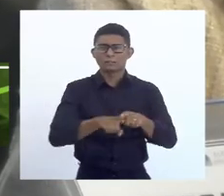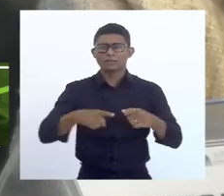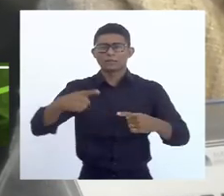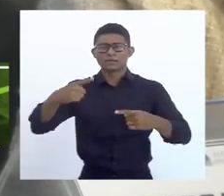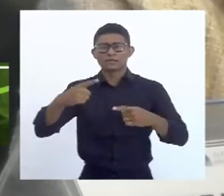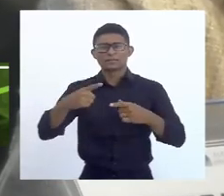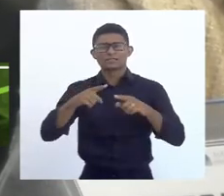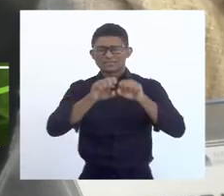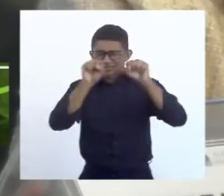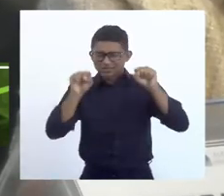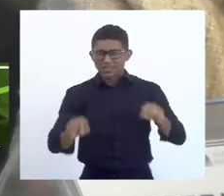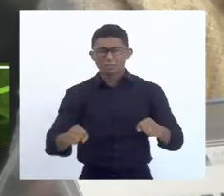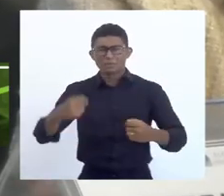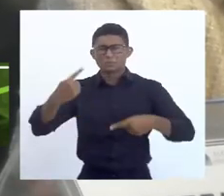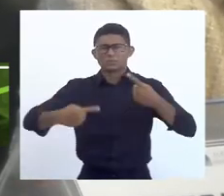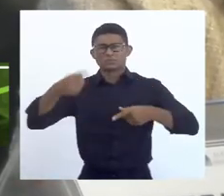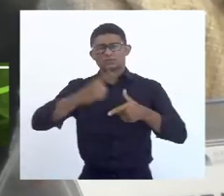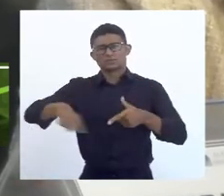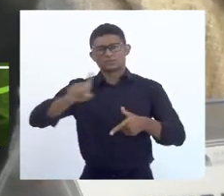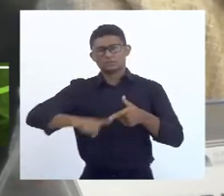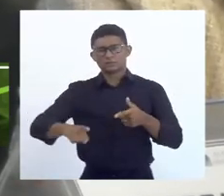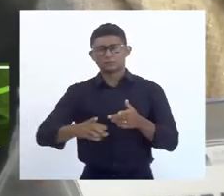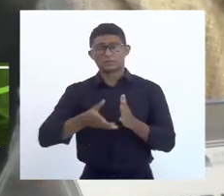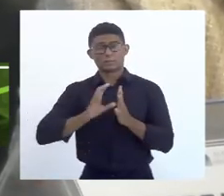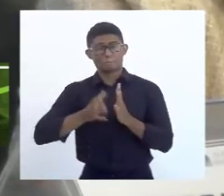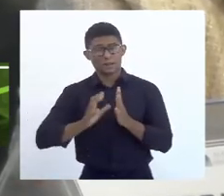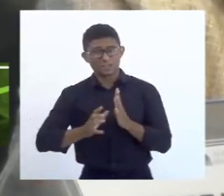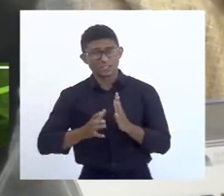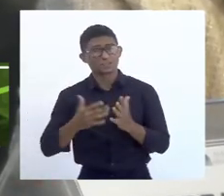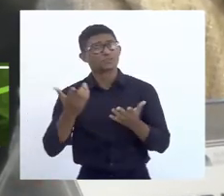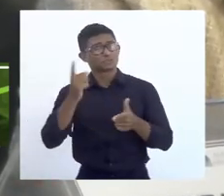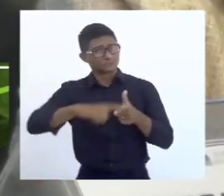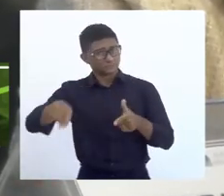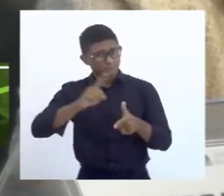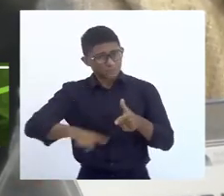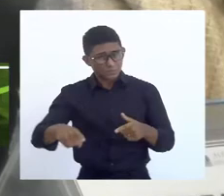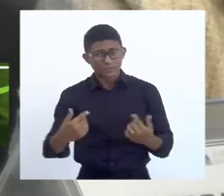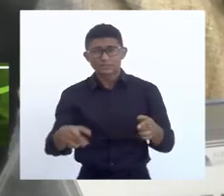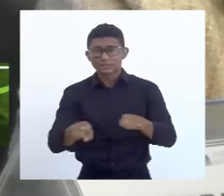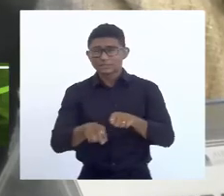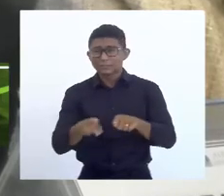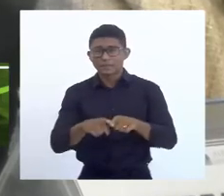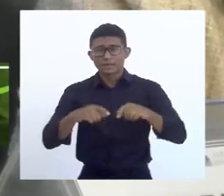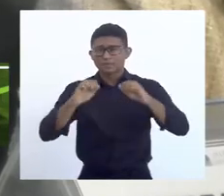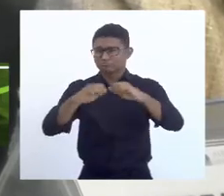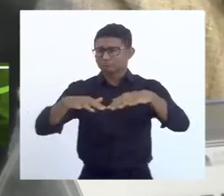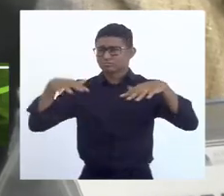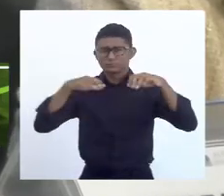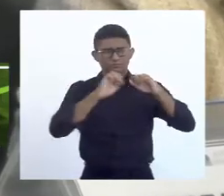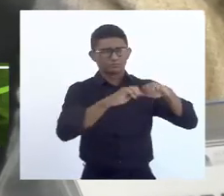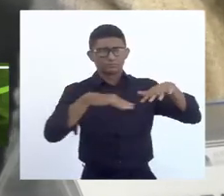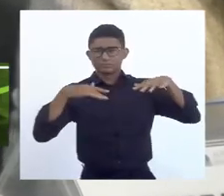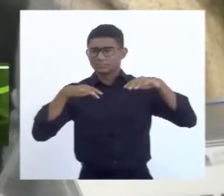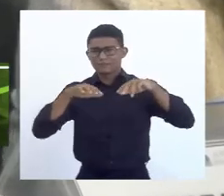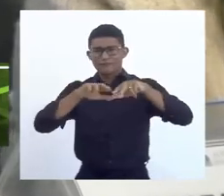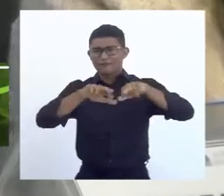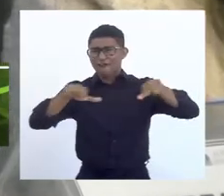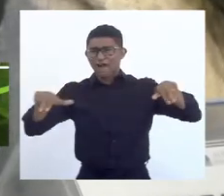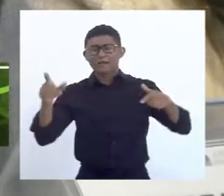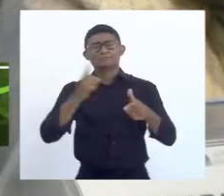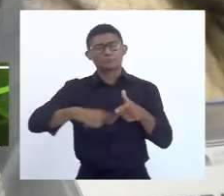Ele é um problema dos partidos políticos, ele é um problema dessas casas legislativas. Eu vou pedir licença